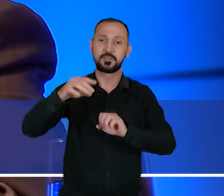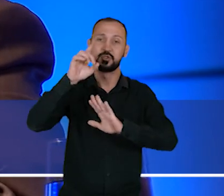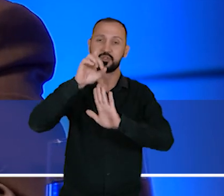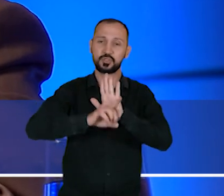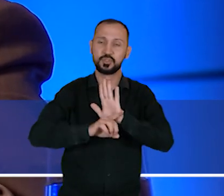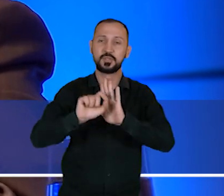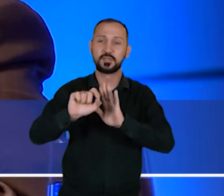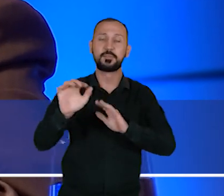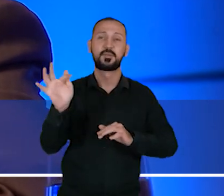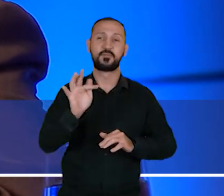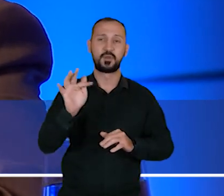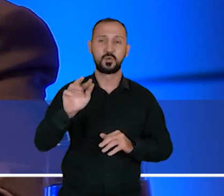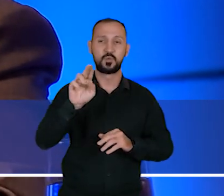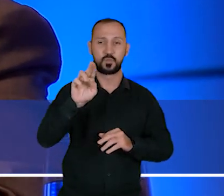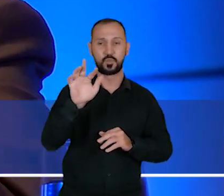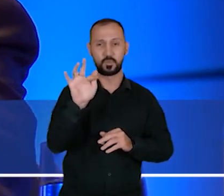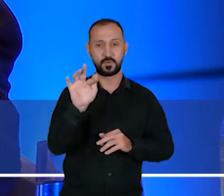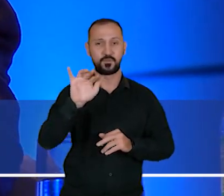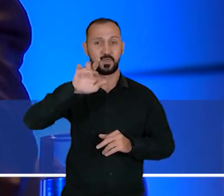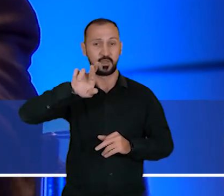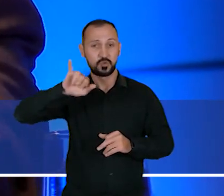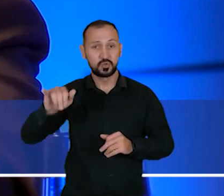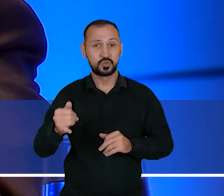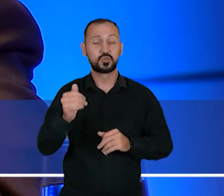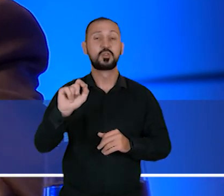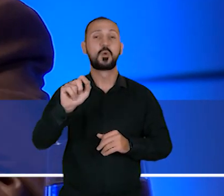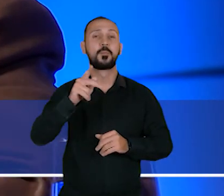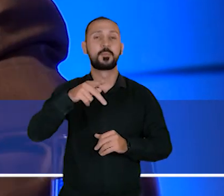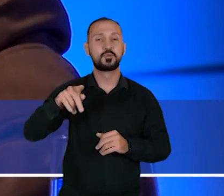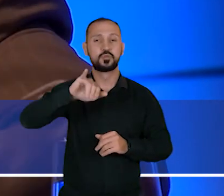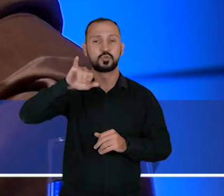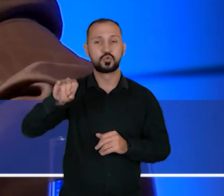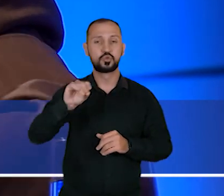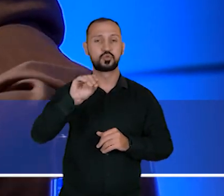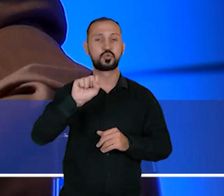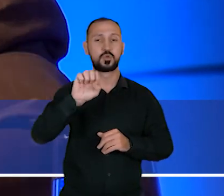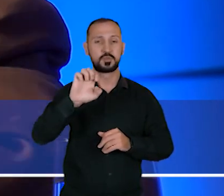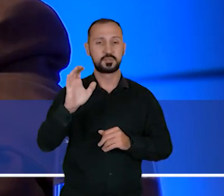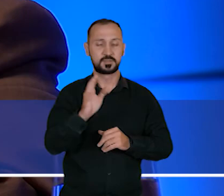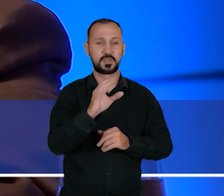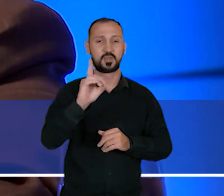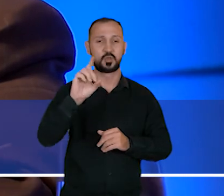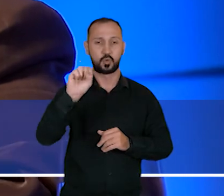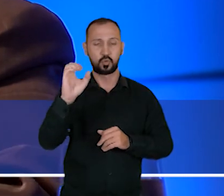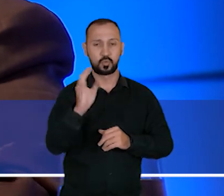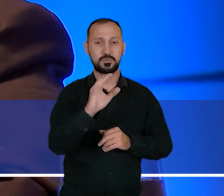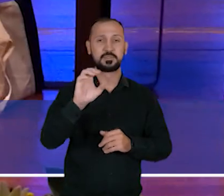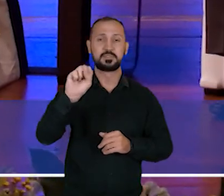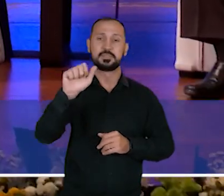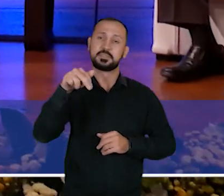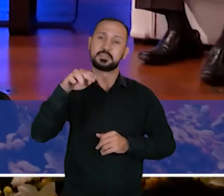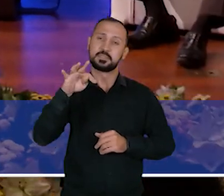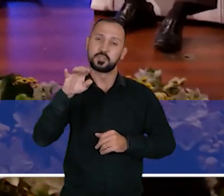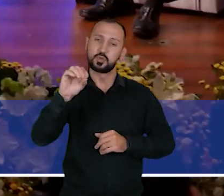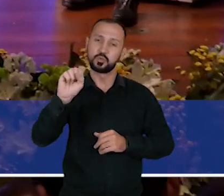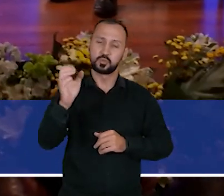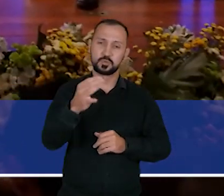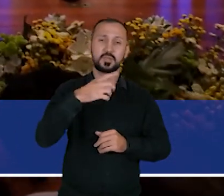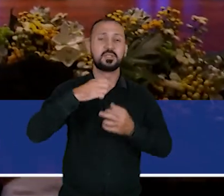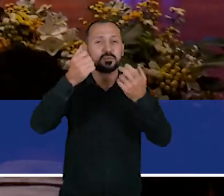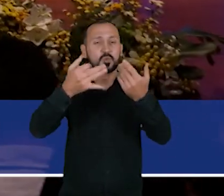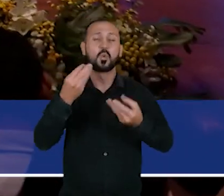em Direito pela Universidade Federal do Rio de Janeiro, professor José dos Santos Carvalho Filho. Ele falou